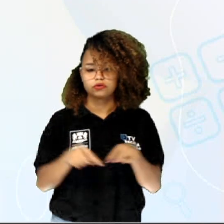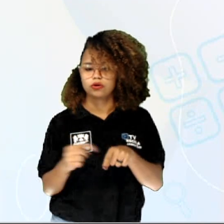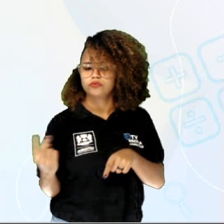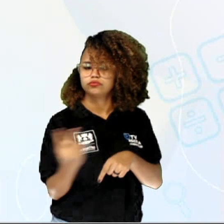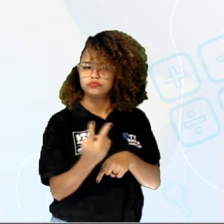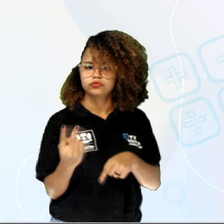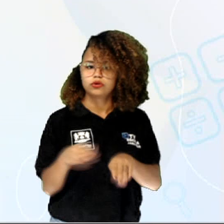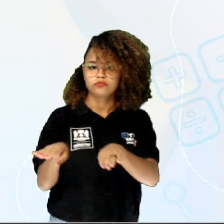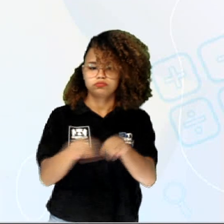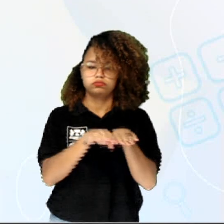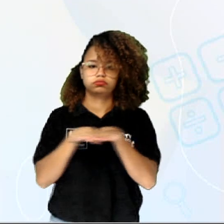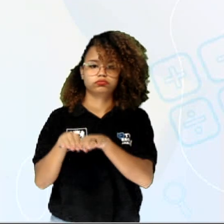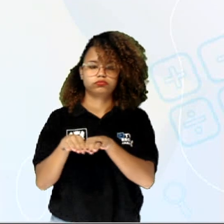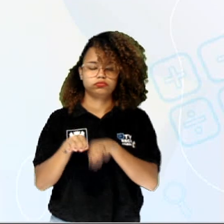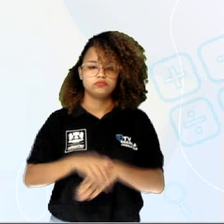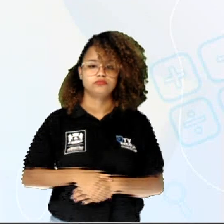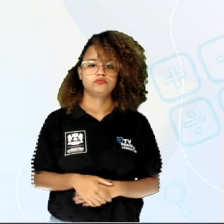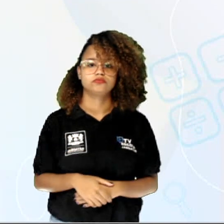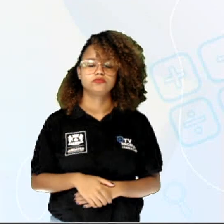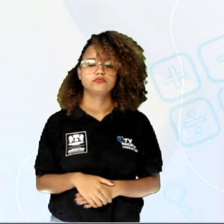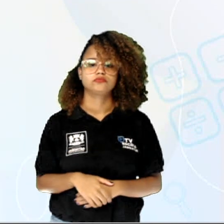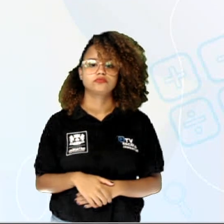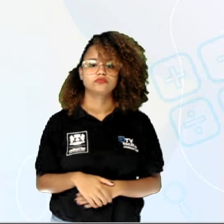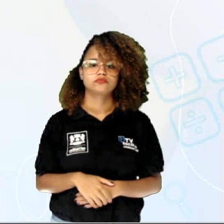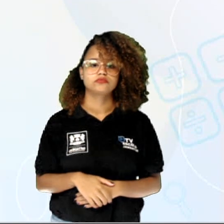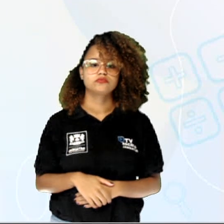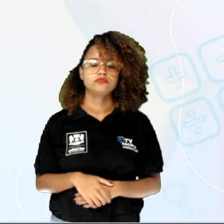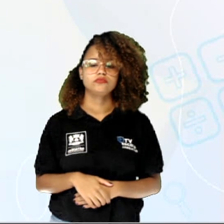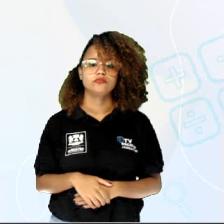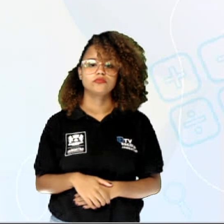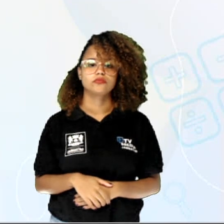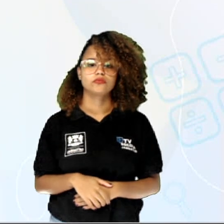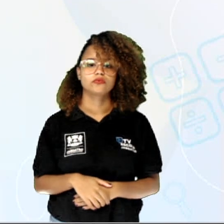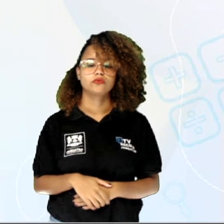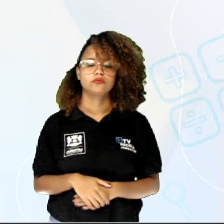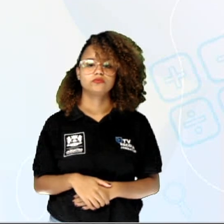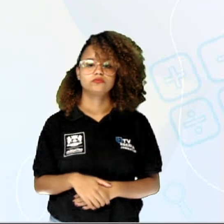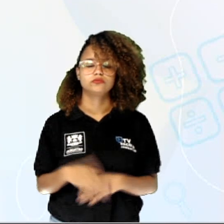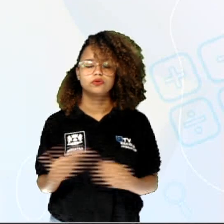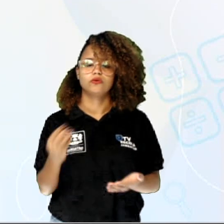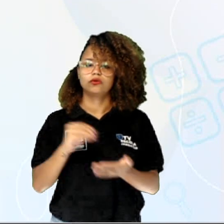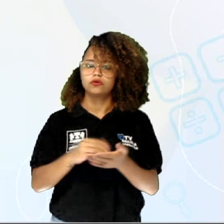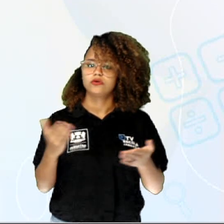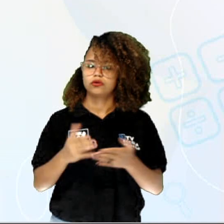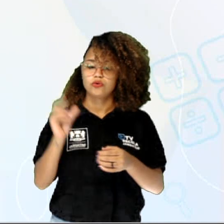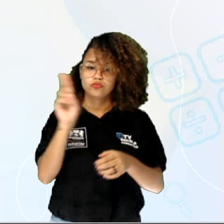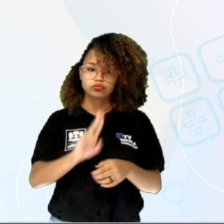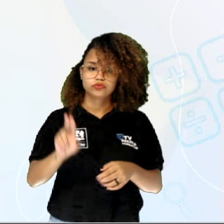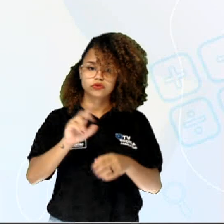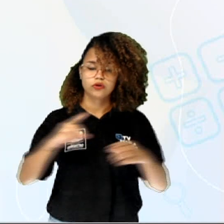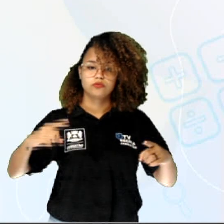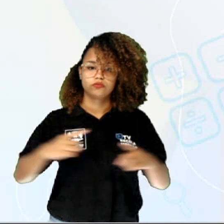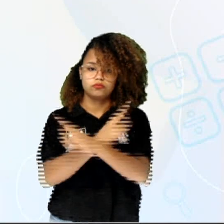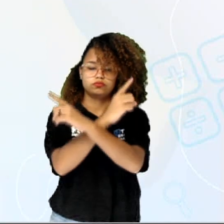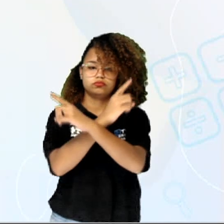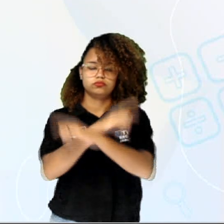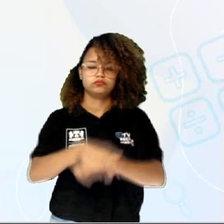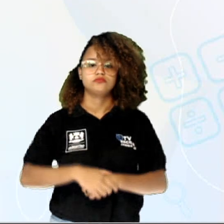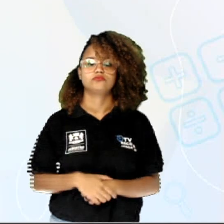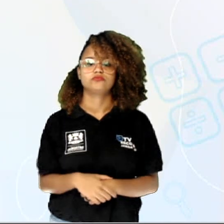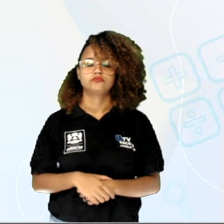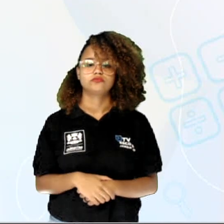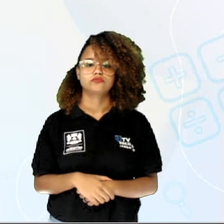metros quadrados no evento. Então, vê só. Eu tenho aí, né, as duas grandezas, pessoas e área. Então, 5 pessoas ocupam a área de